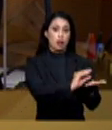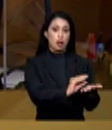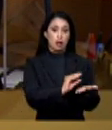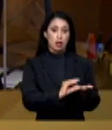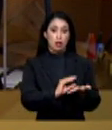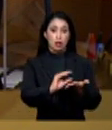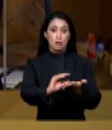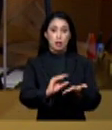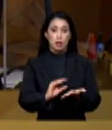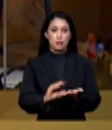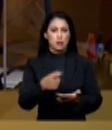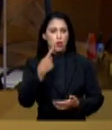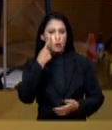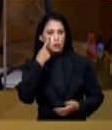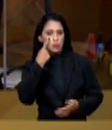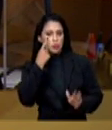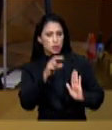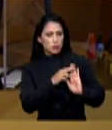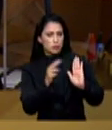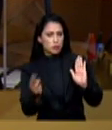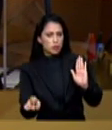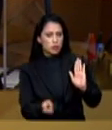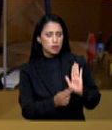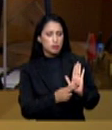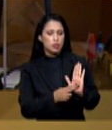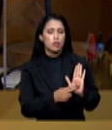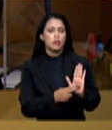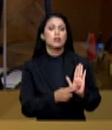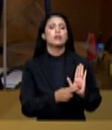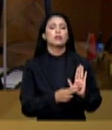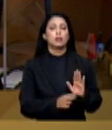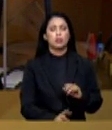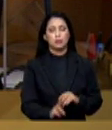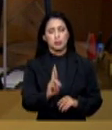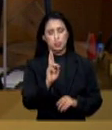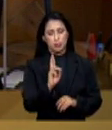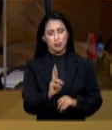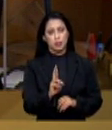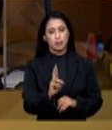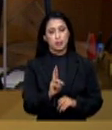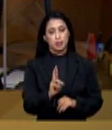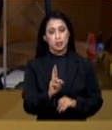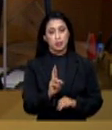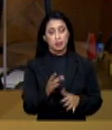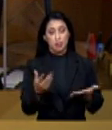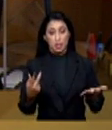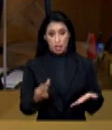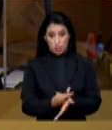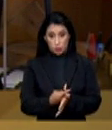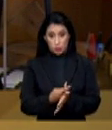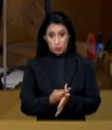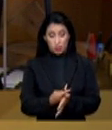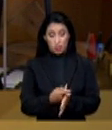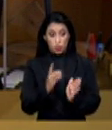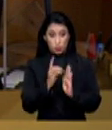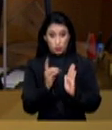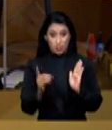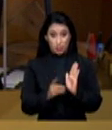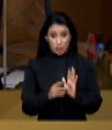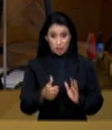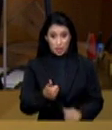condicionado a observância das normas de referência ocorre que o próprio